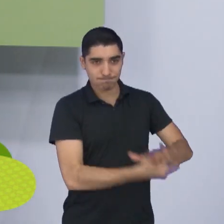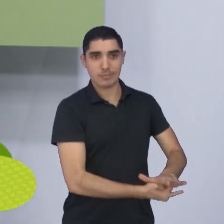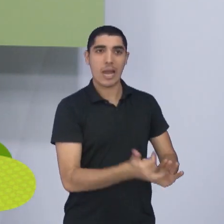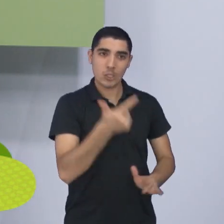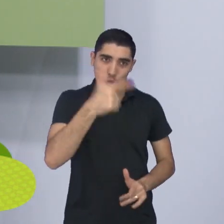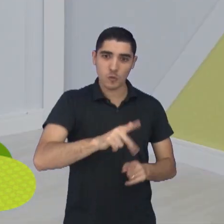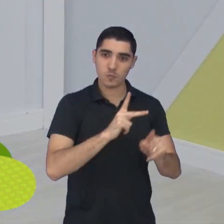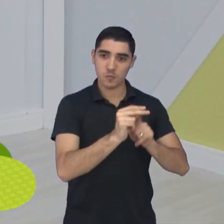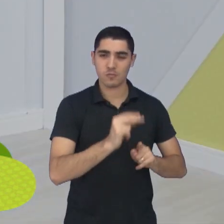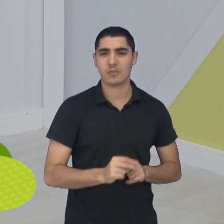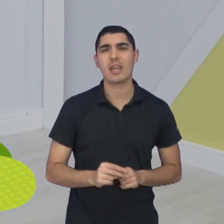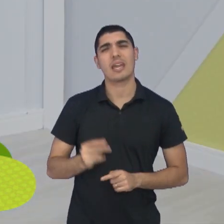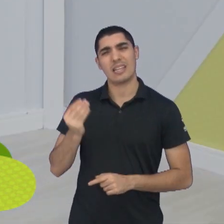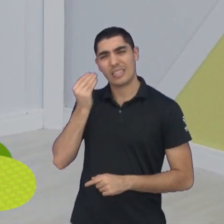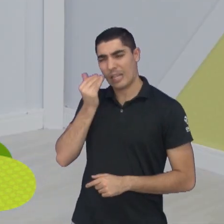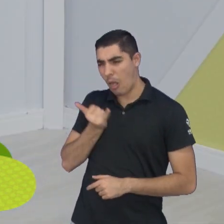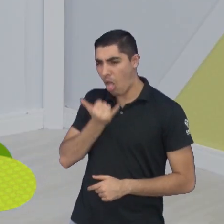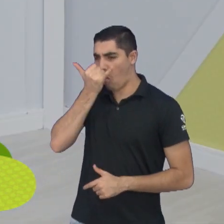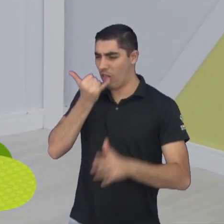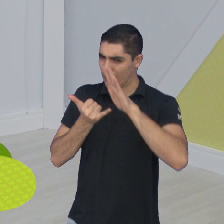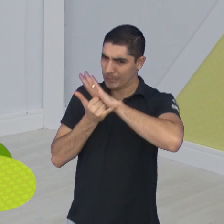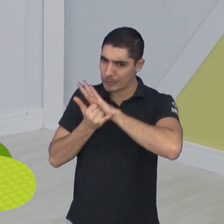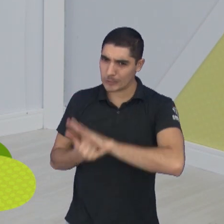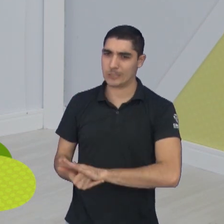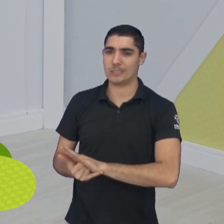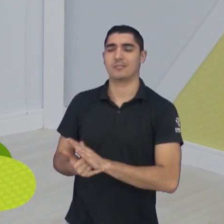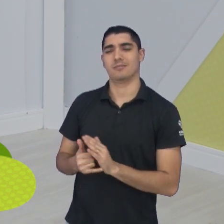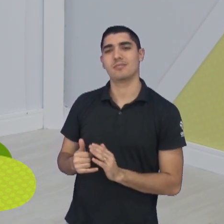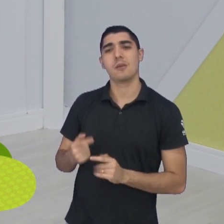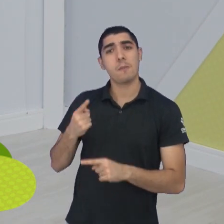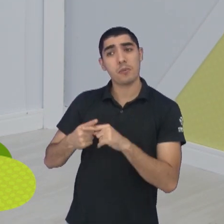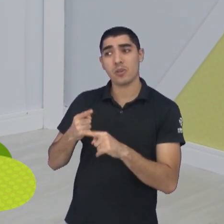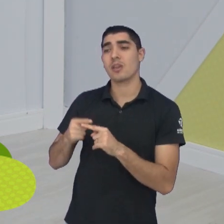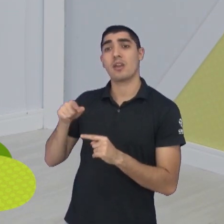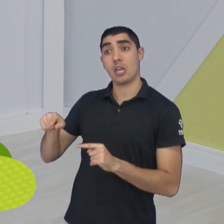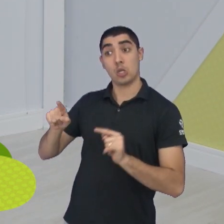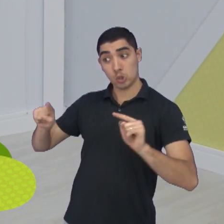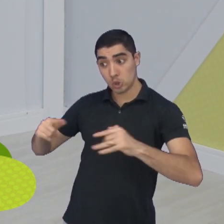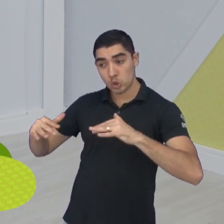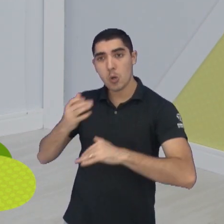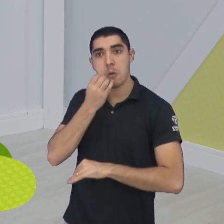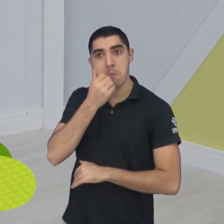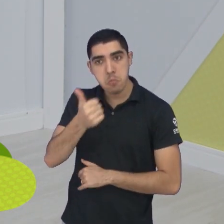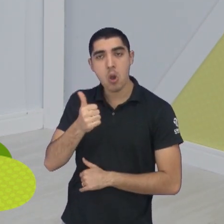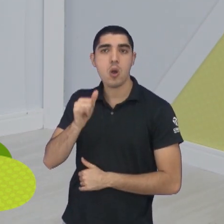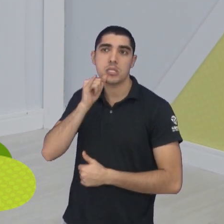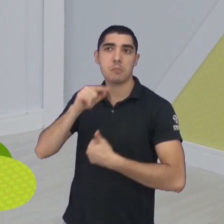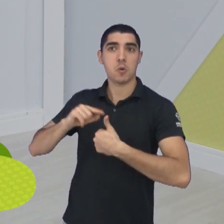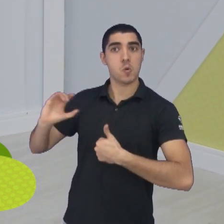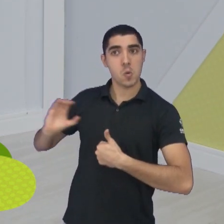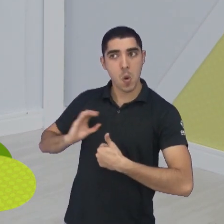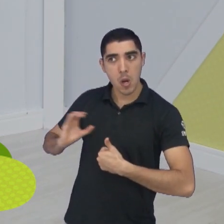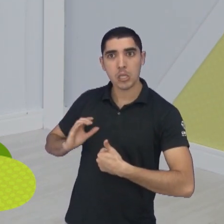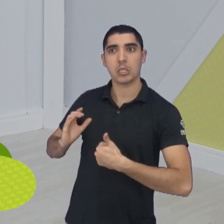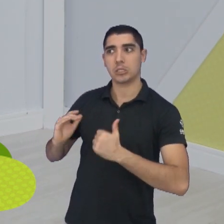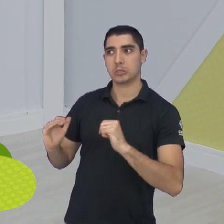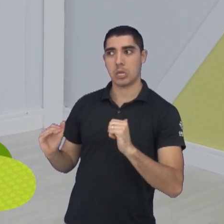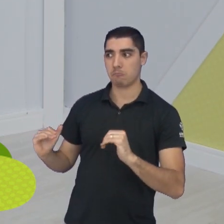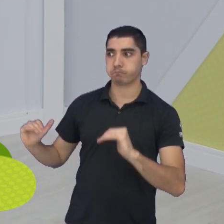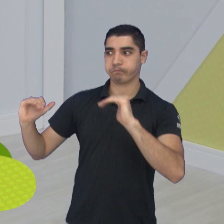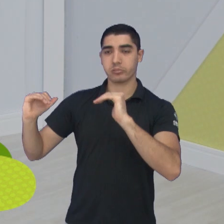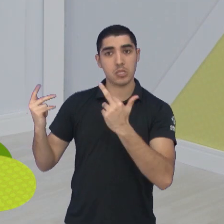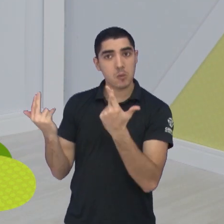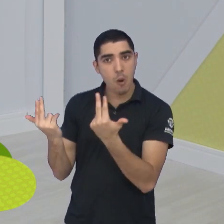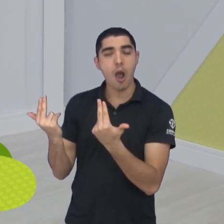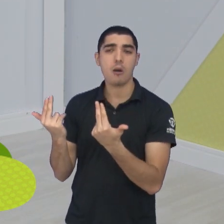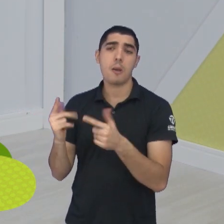competição. Choruca para o São José, que até vem fazendo bons jogos, né, com os times que são nivelados, como por exemplo o Corinthians, mas realmente não vem dando